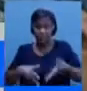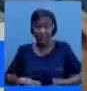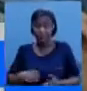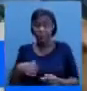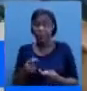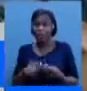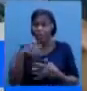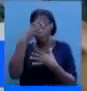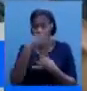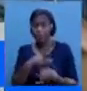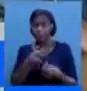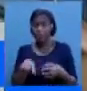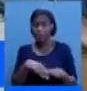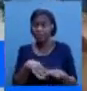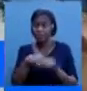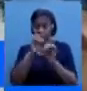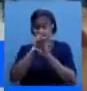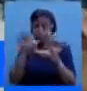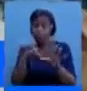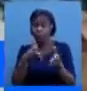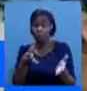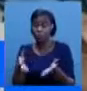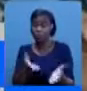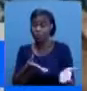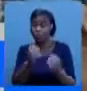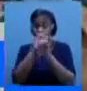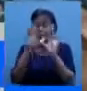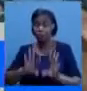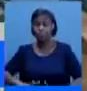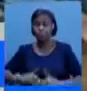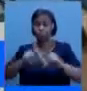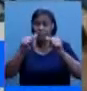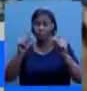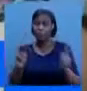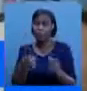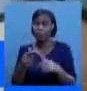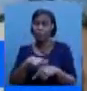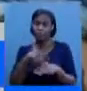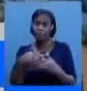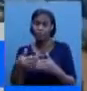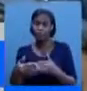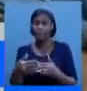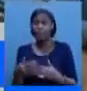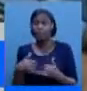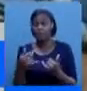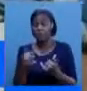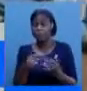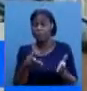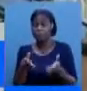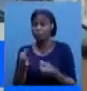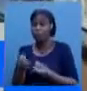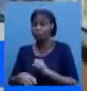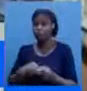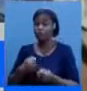cabo-verdianos, garantindo uma participação clara e um contributo claro no desenvolvimento a médio prazo, mas também servindo para